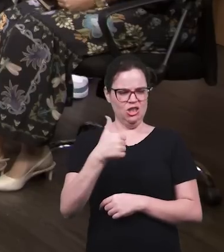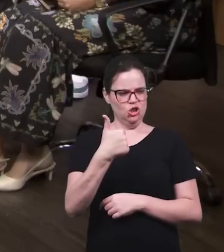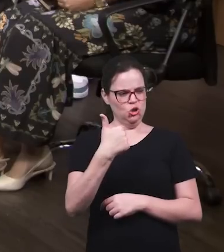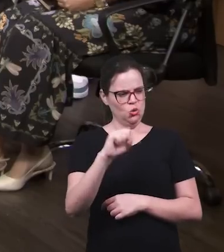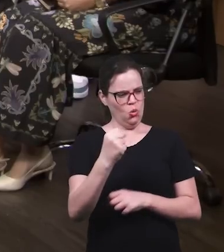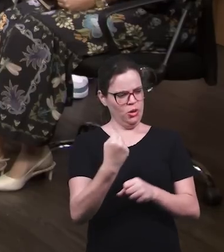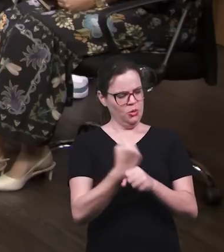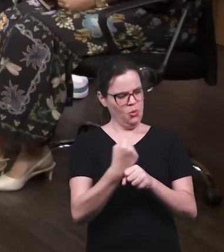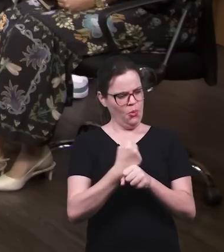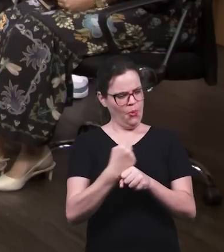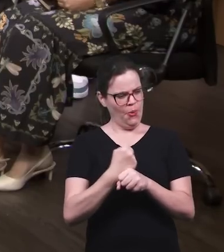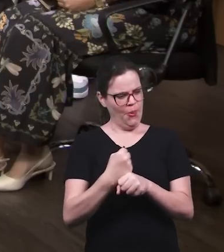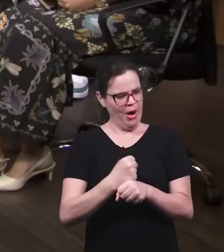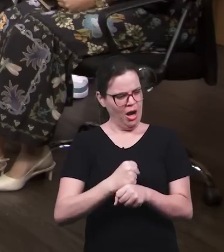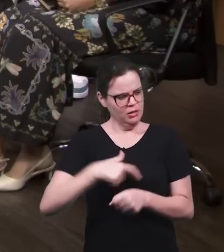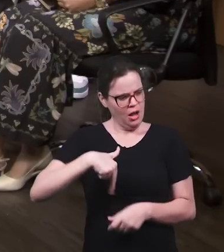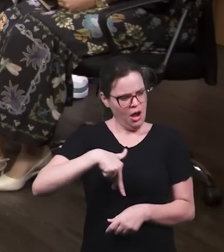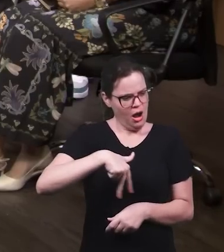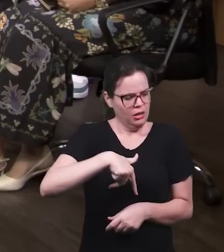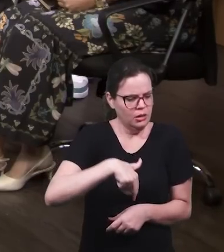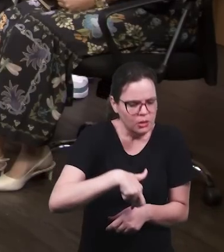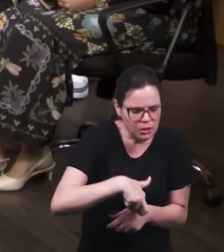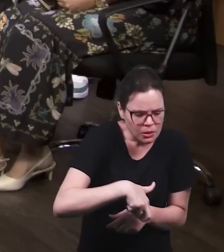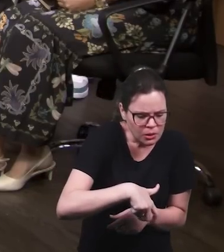que há 18